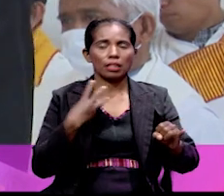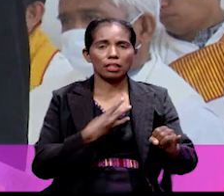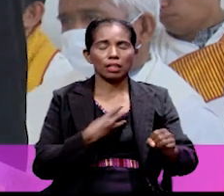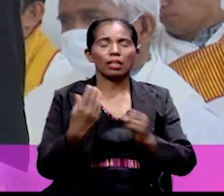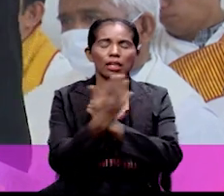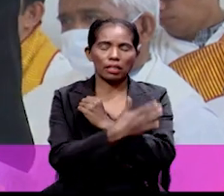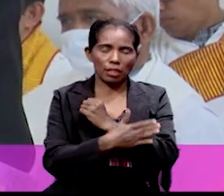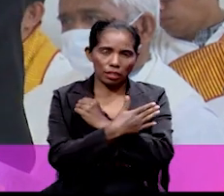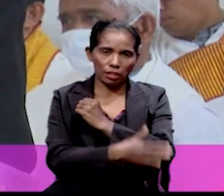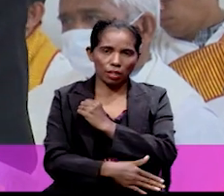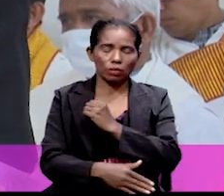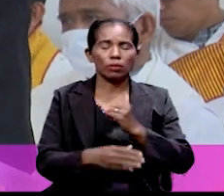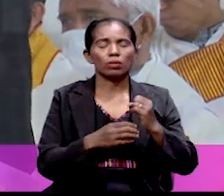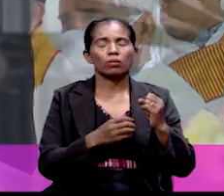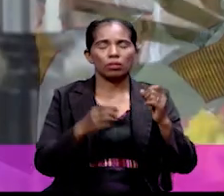jovem Timor-Leste.